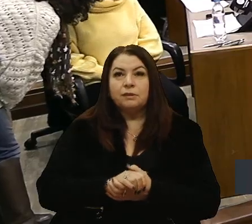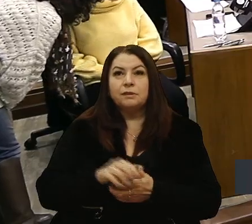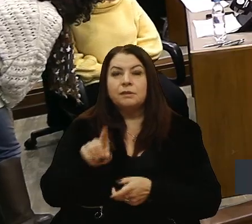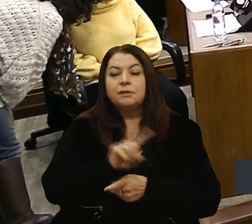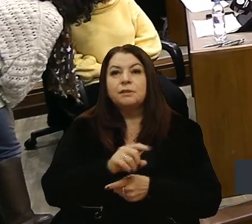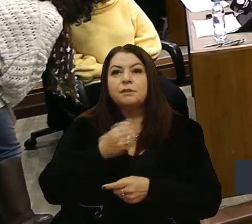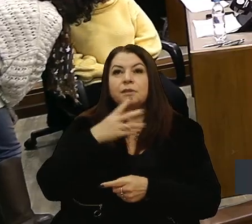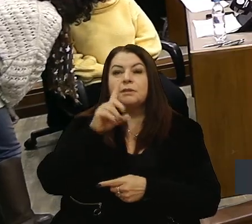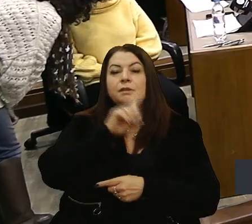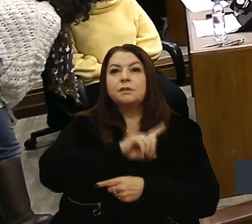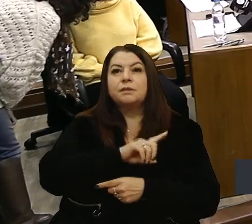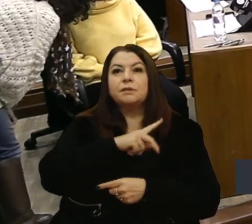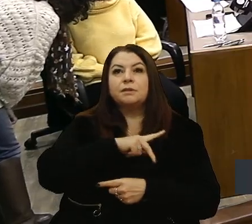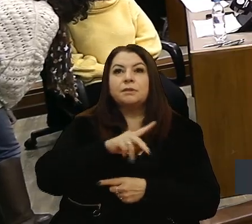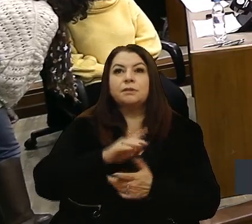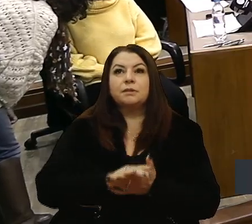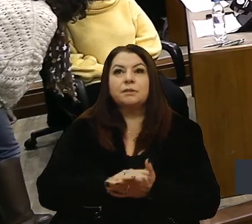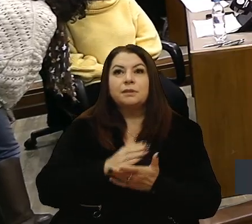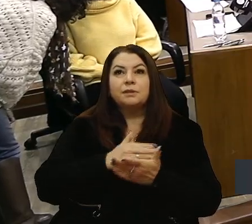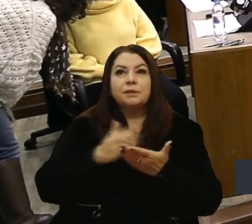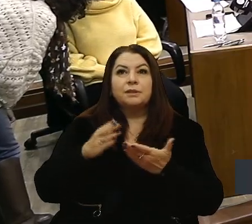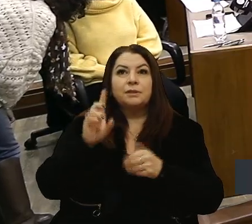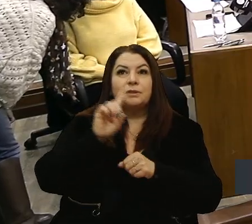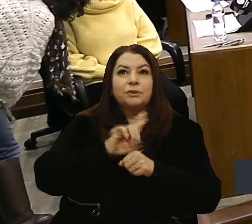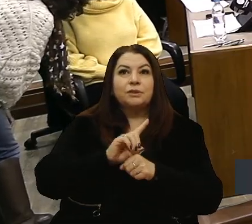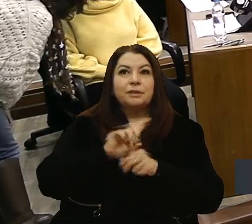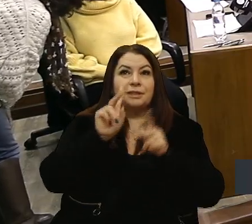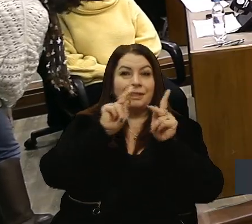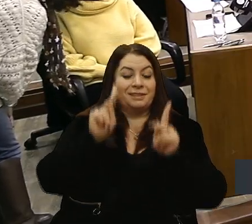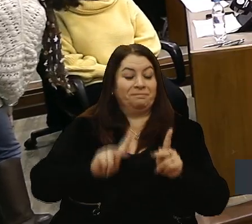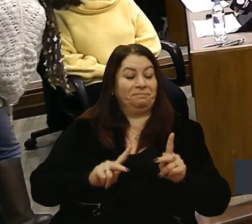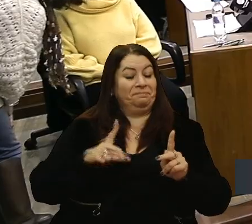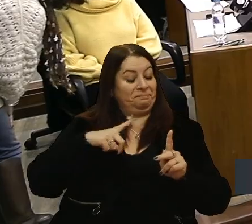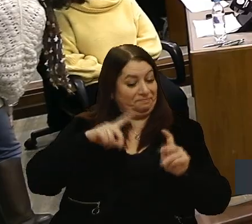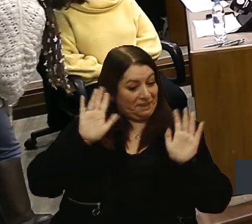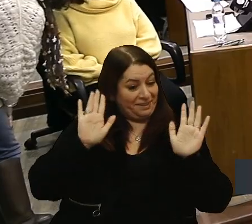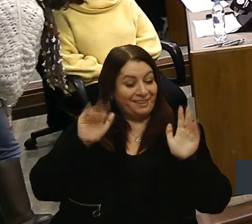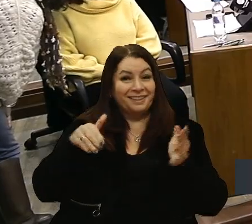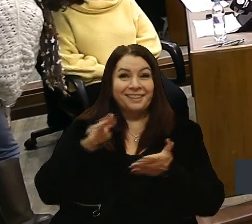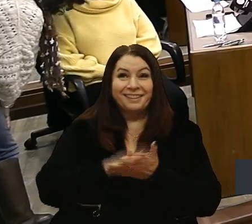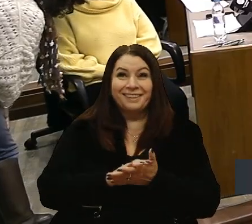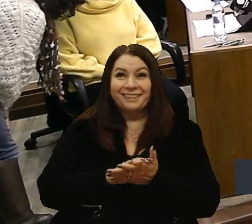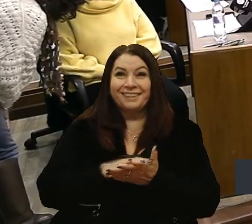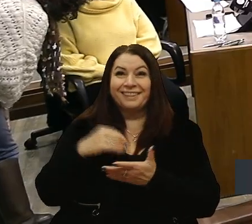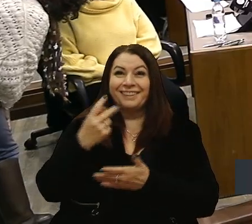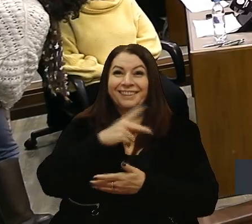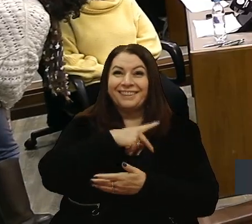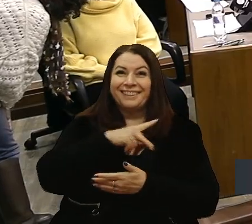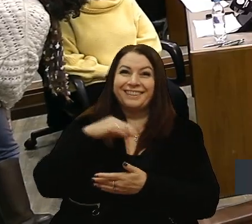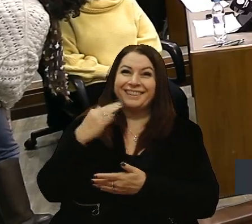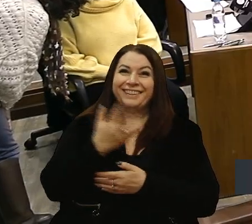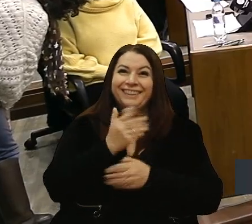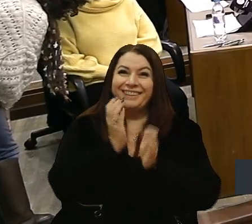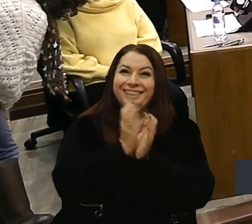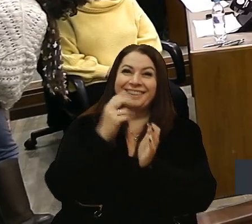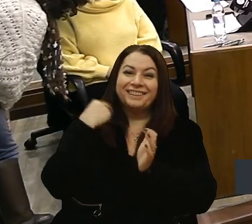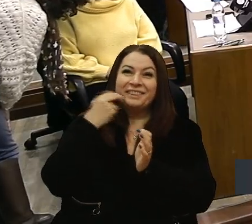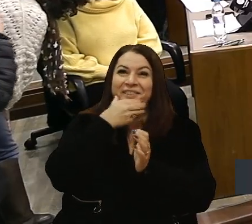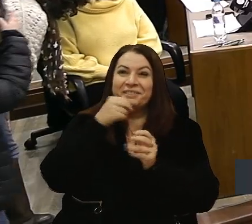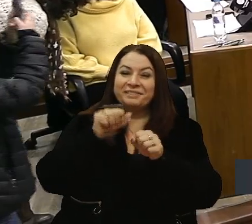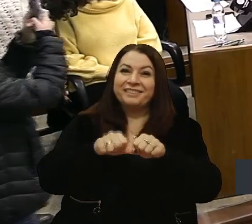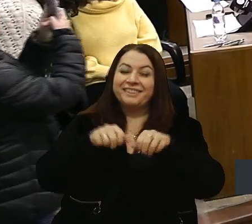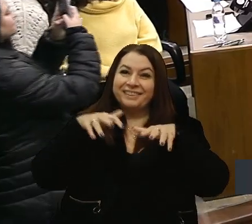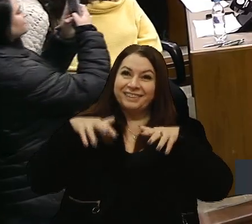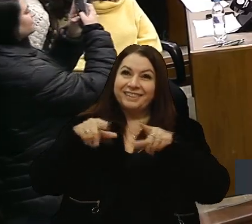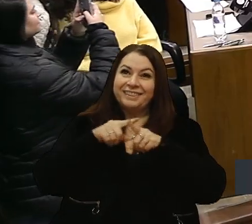senhor presidente. Bom, começamos o dia bem, que a paz reine mesmo, né? Então, senhor presidente, nobres colegas vereadores, quem está aqui no nosso plenário,